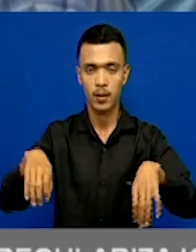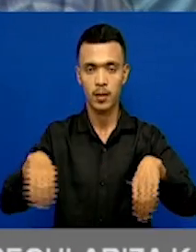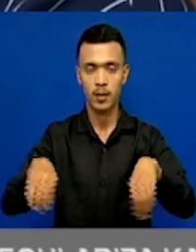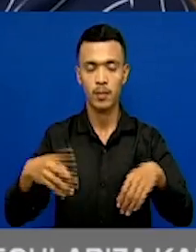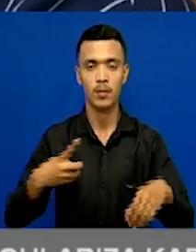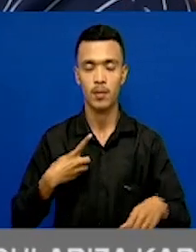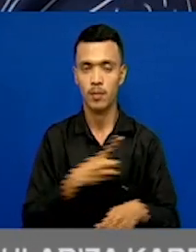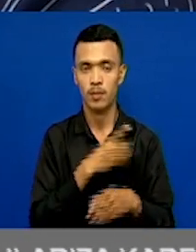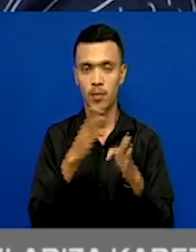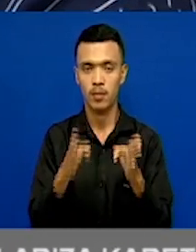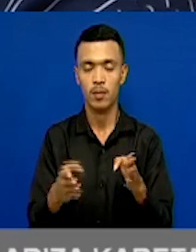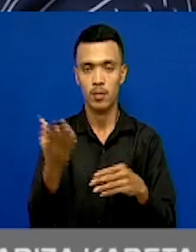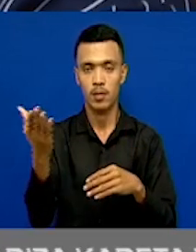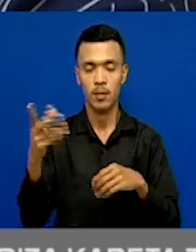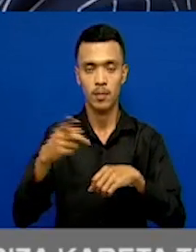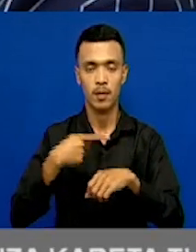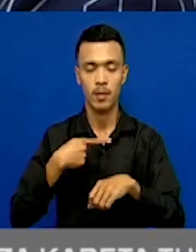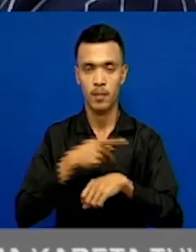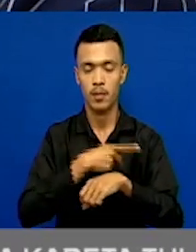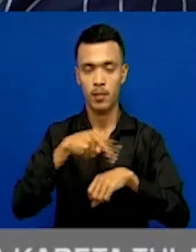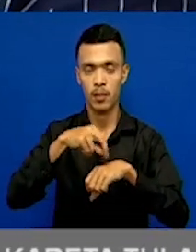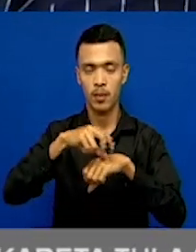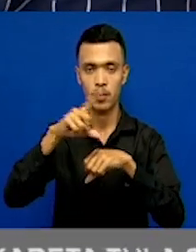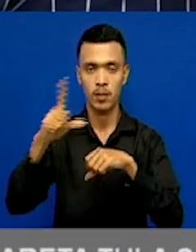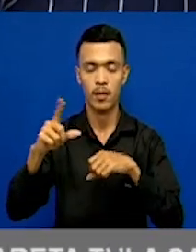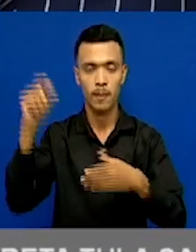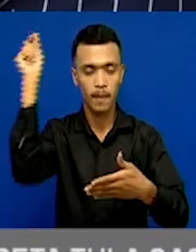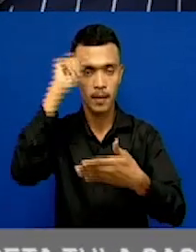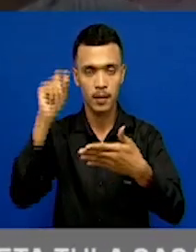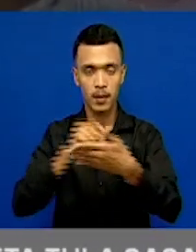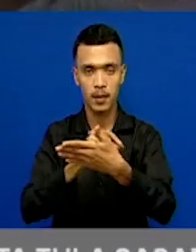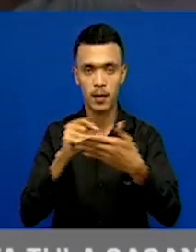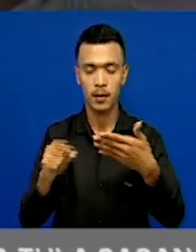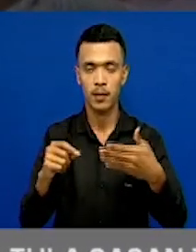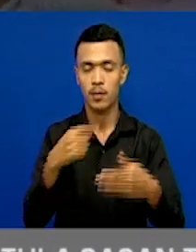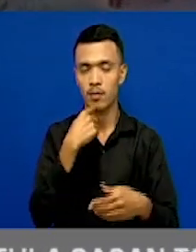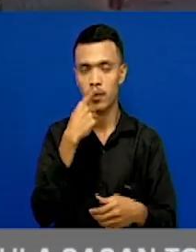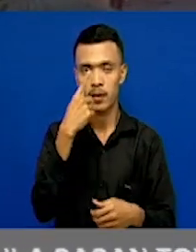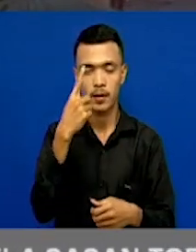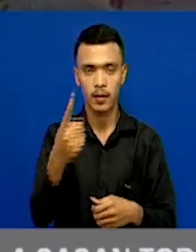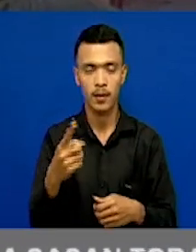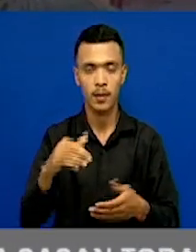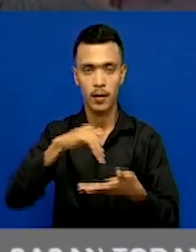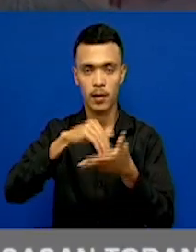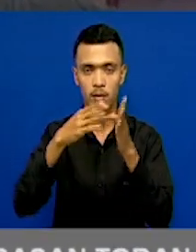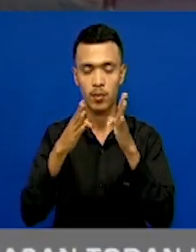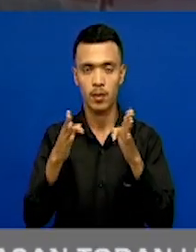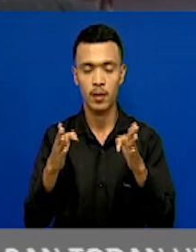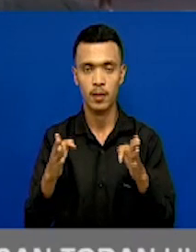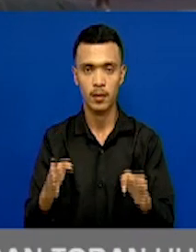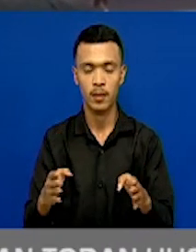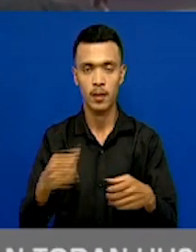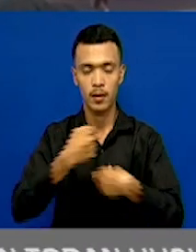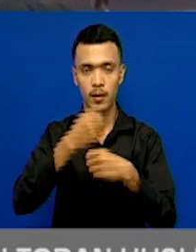Parlamentu Nasional. Secretário-Geral Parlamento Nacional, Edgar Siqueira Martins Sateten, estudante Hirakne,